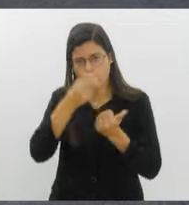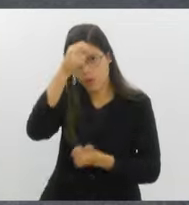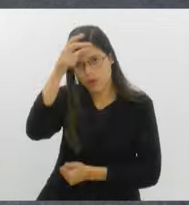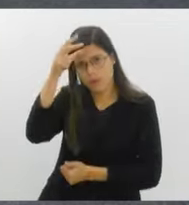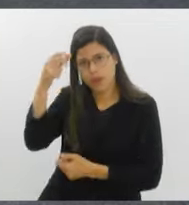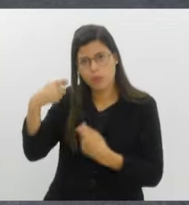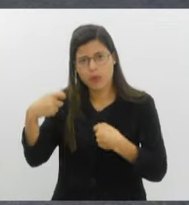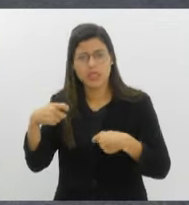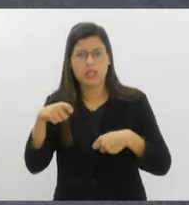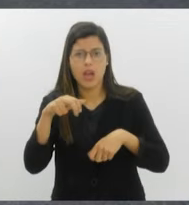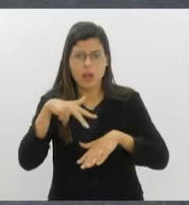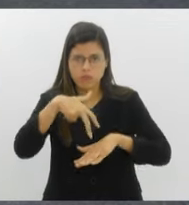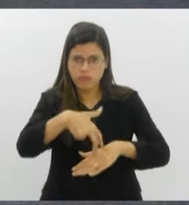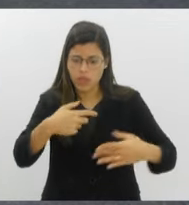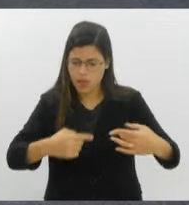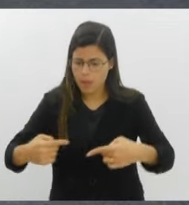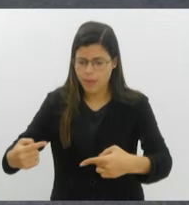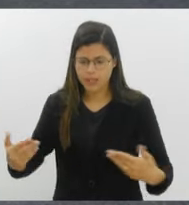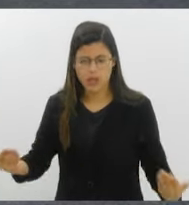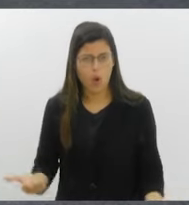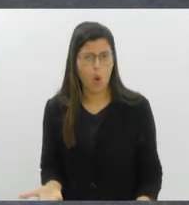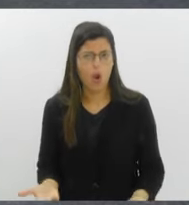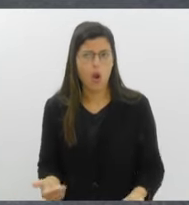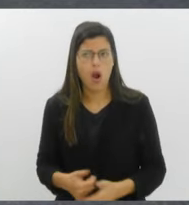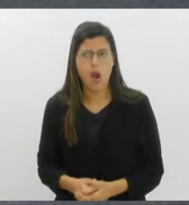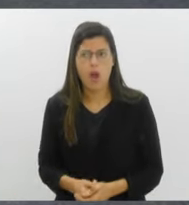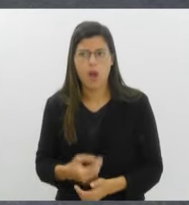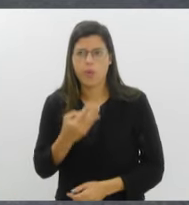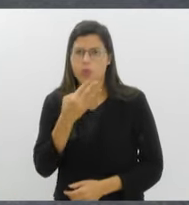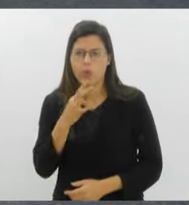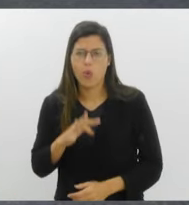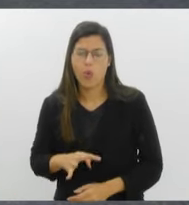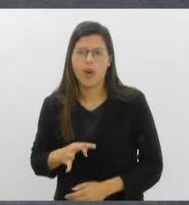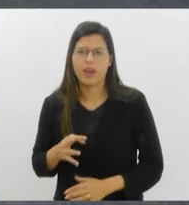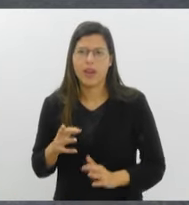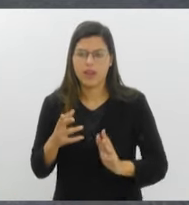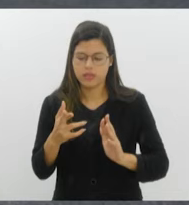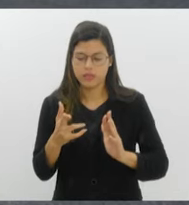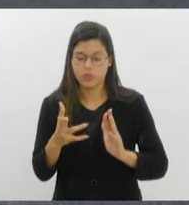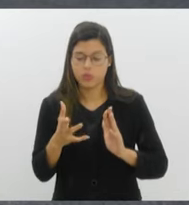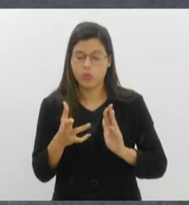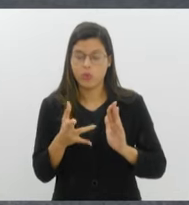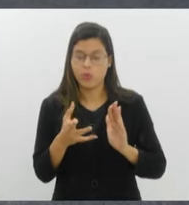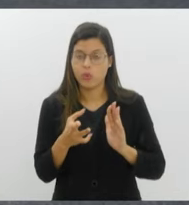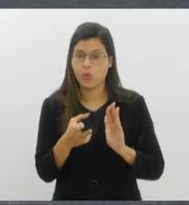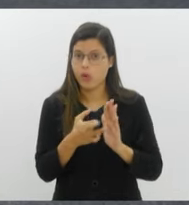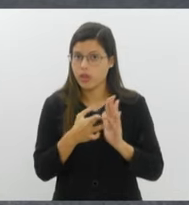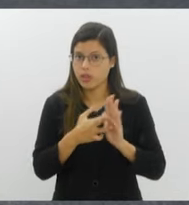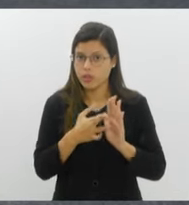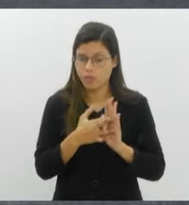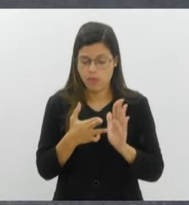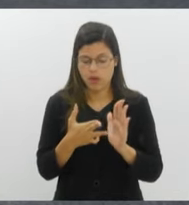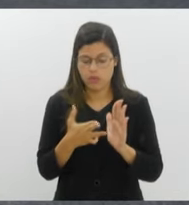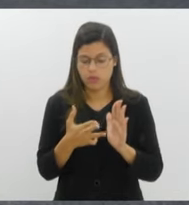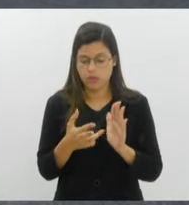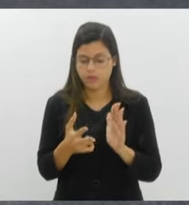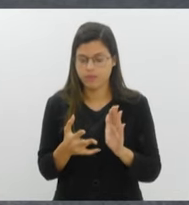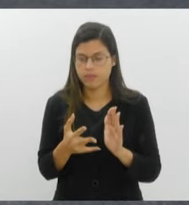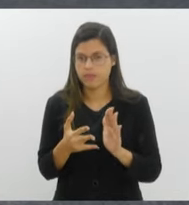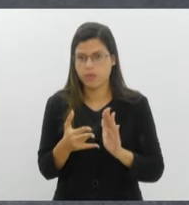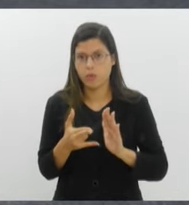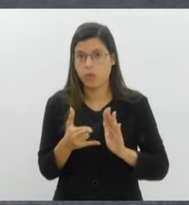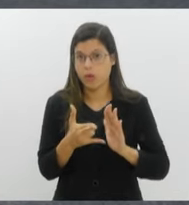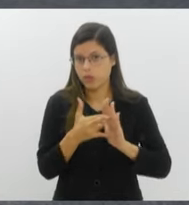hombridade de vir aqui debater conosco agora. Ele não conhece o regimento, porque ele nunca foi deputado. Ele foi eleito com a máquina da